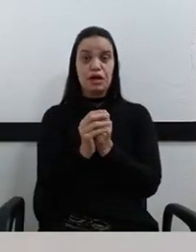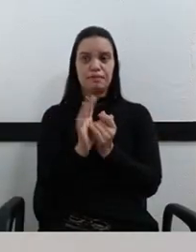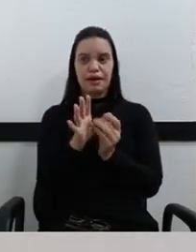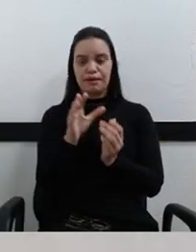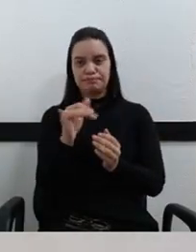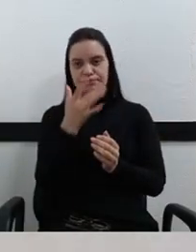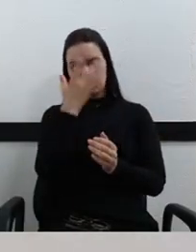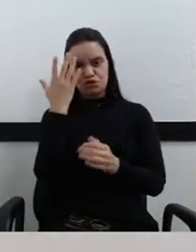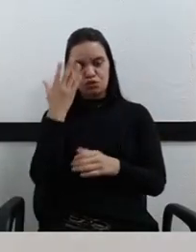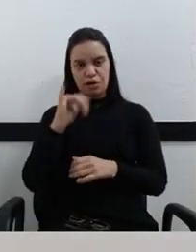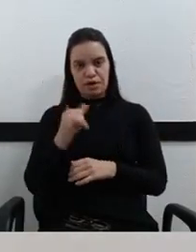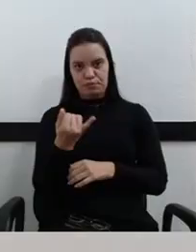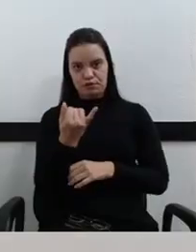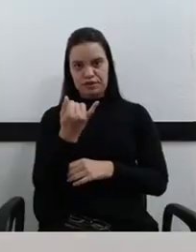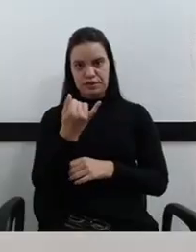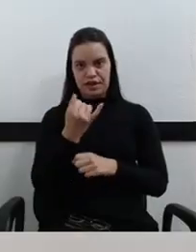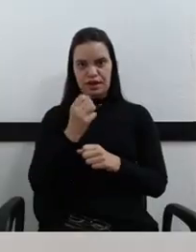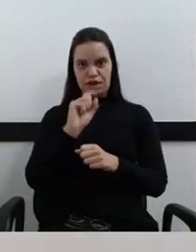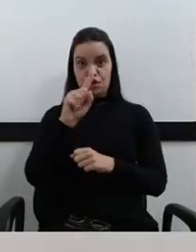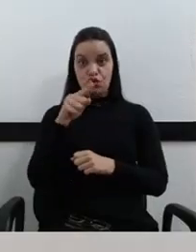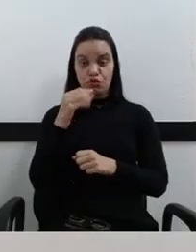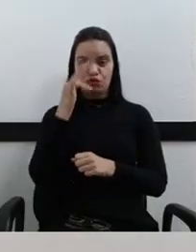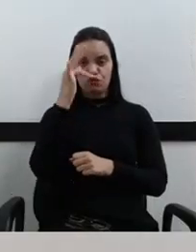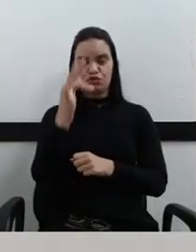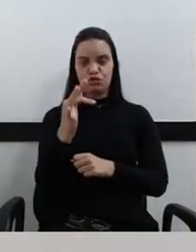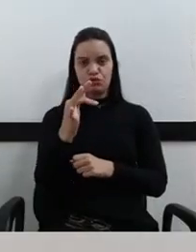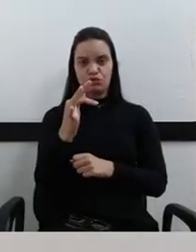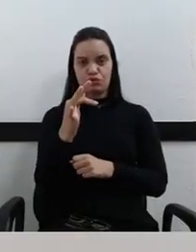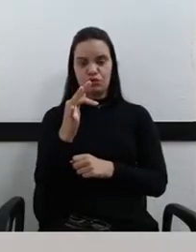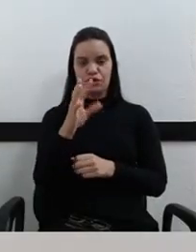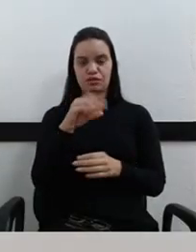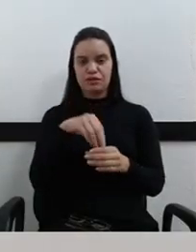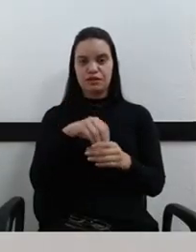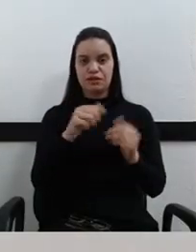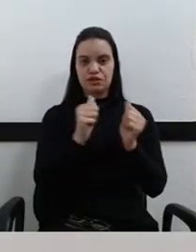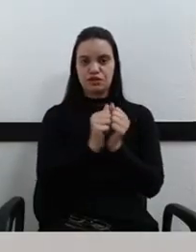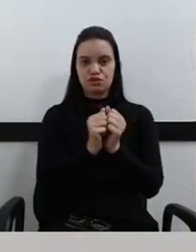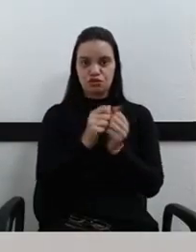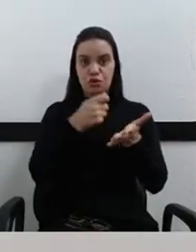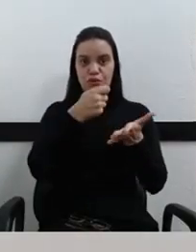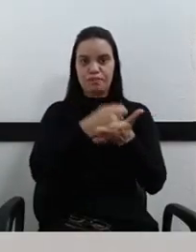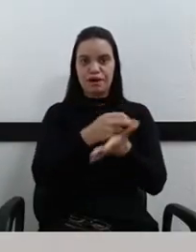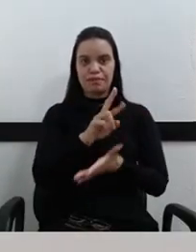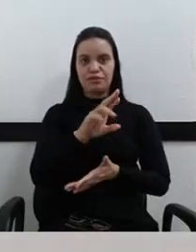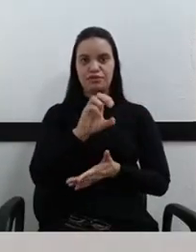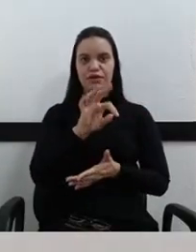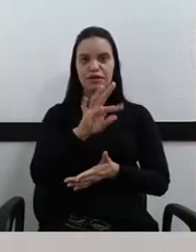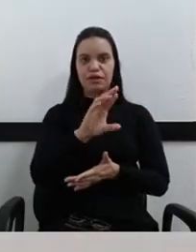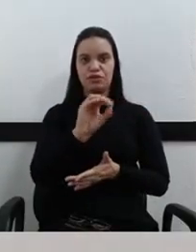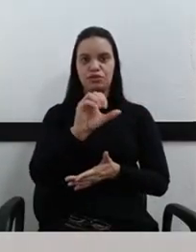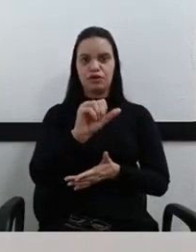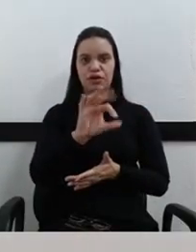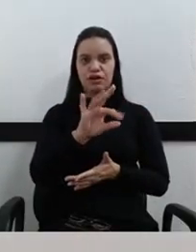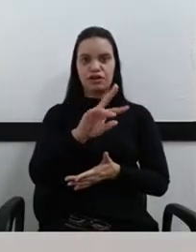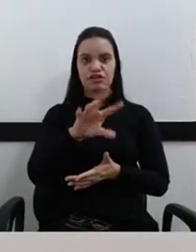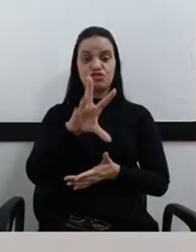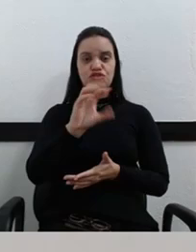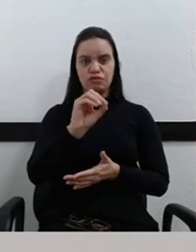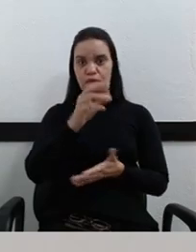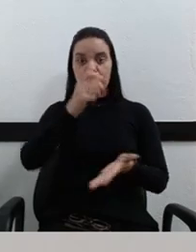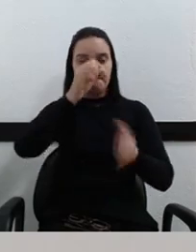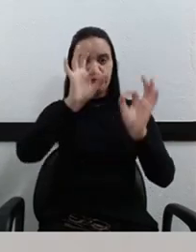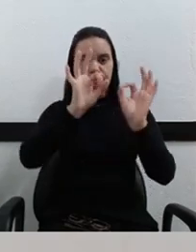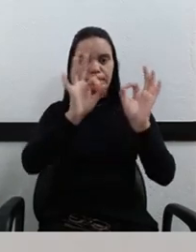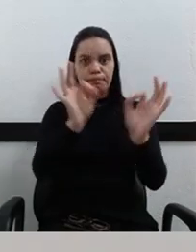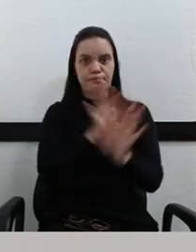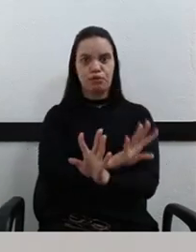gozo ou indeferimento futuro, não estão catalogadas como pagamento retroativo. Ponto. Então, isso não está